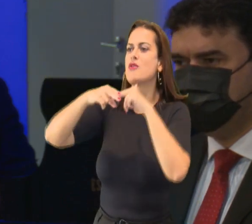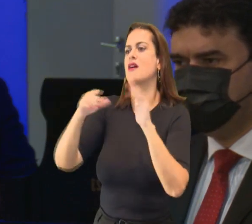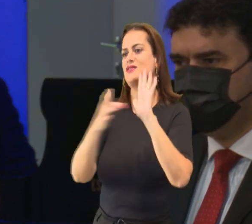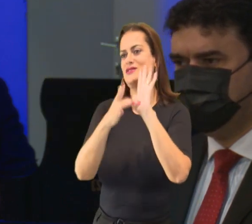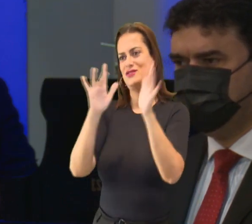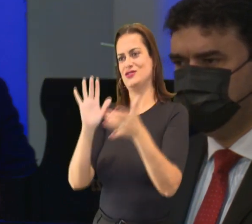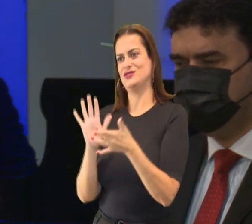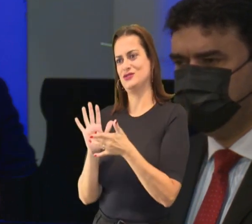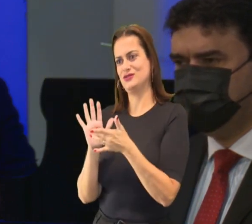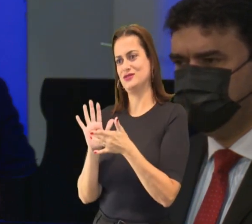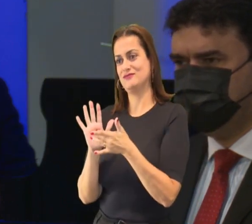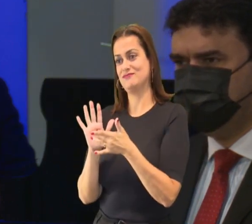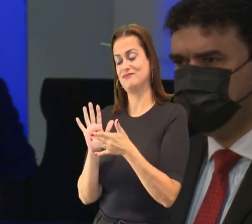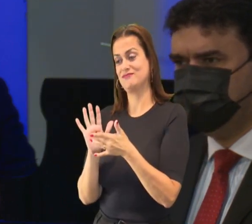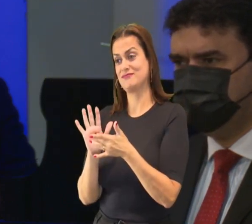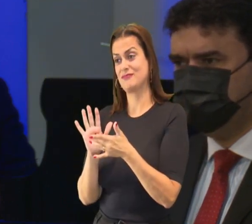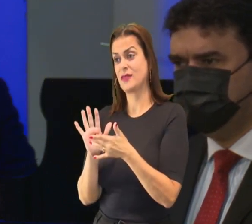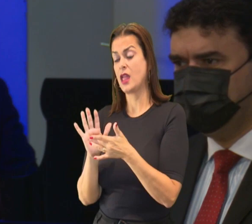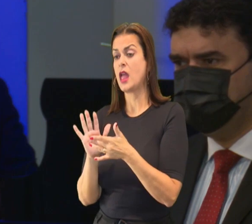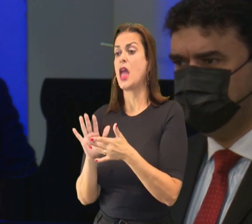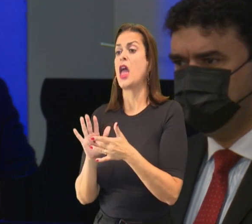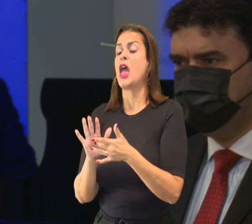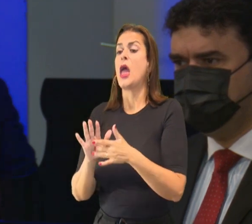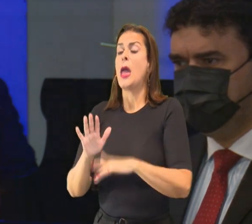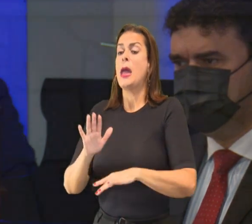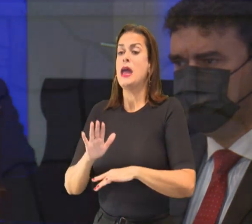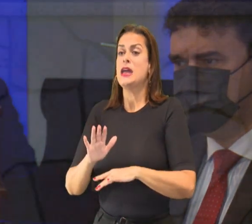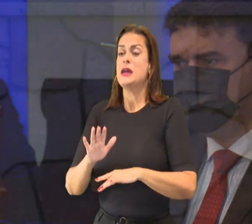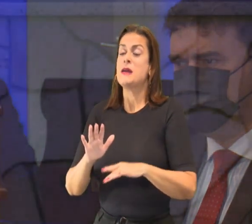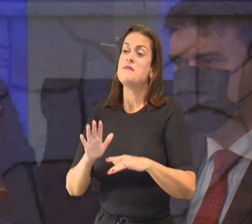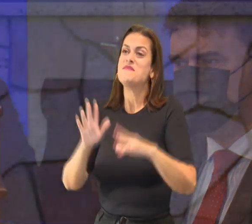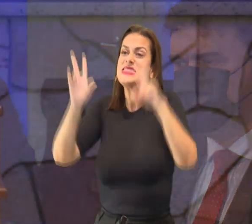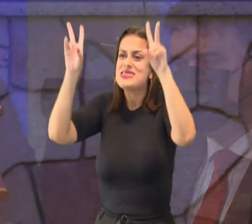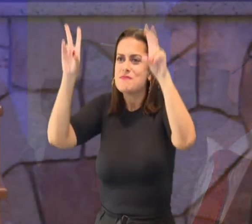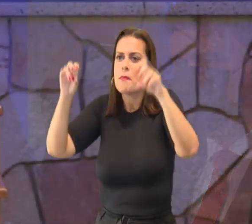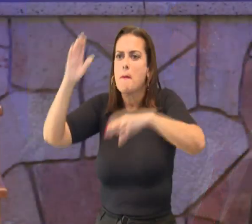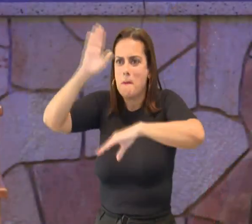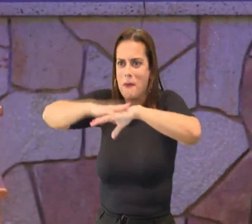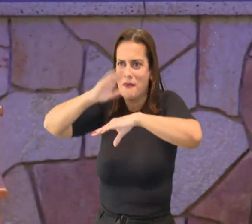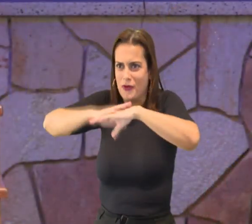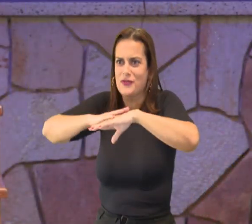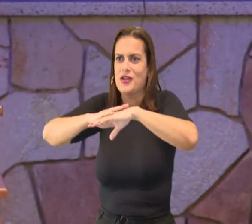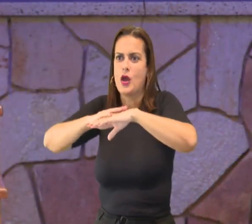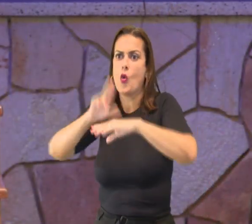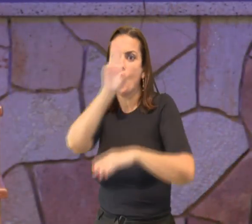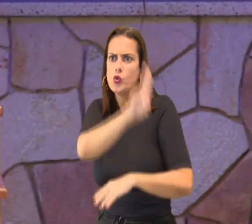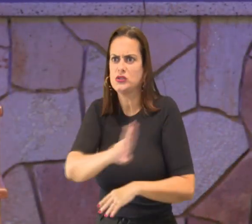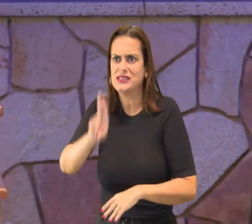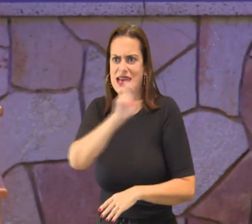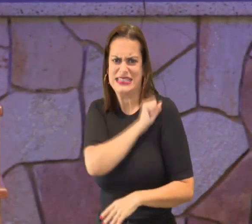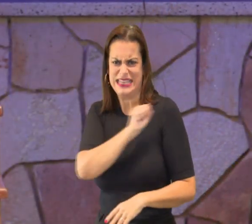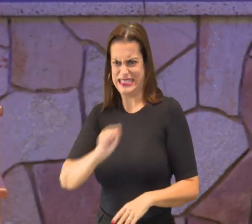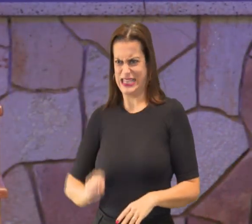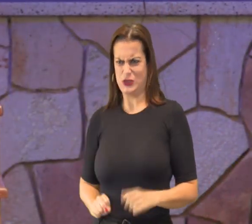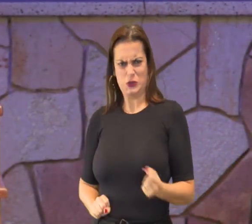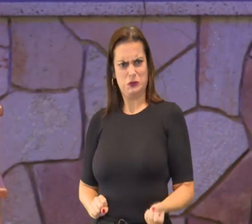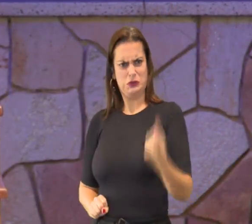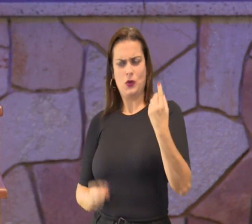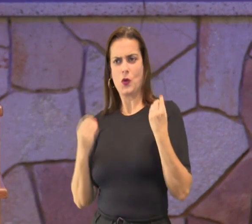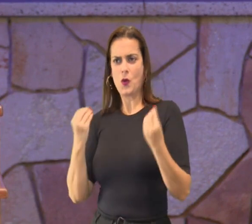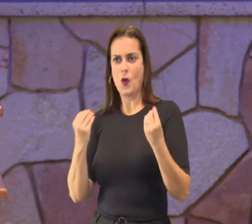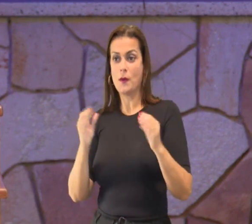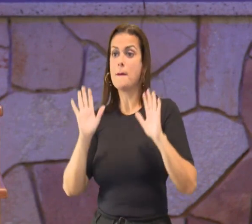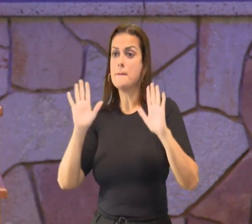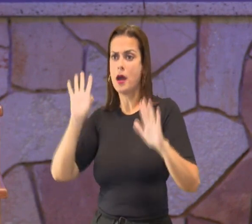Jesus Cristo. Naturalmente que tecnicamente não é uma palavra que poderia ser aplicado a nós, sacerdote, mas